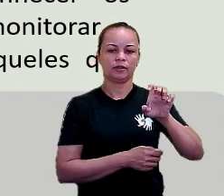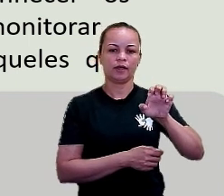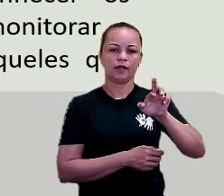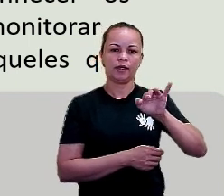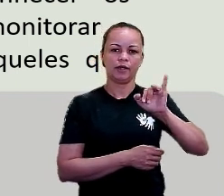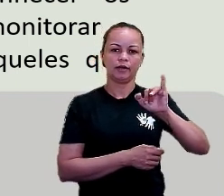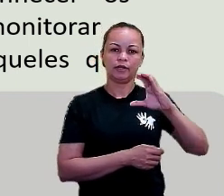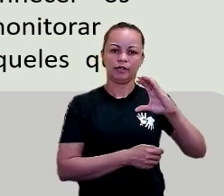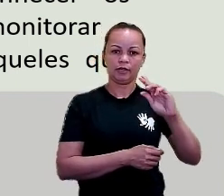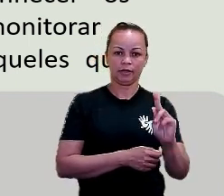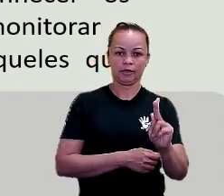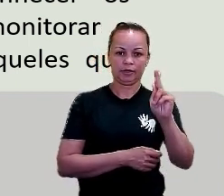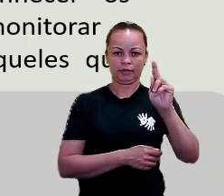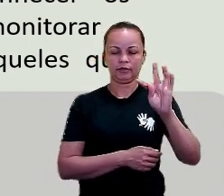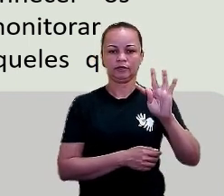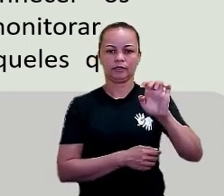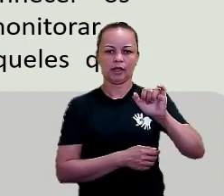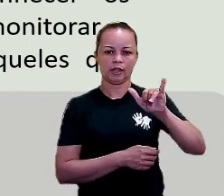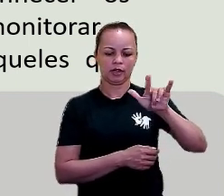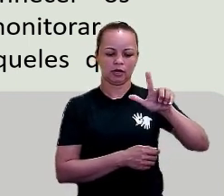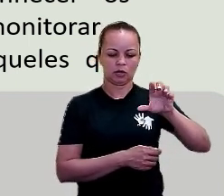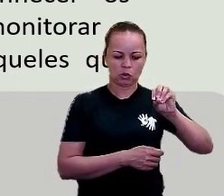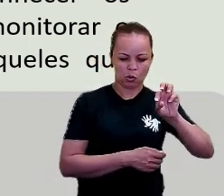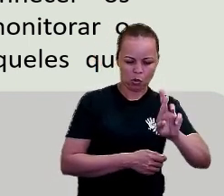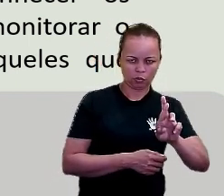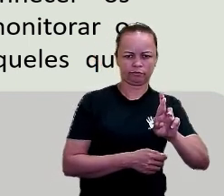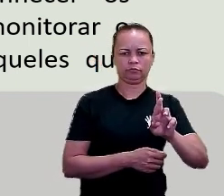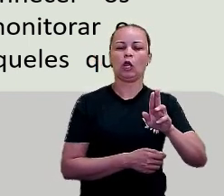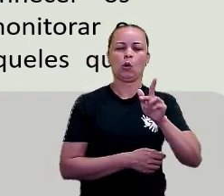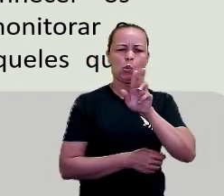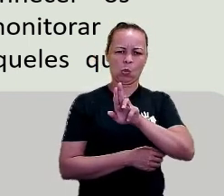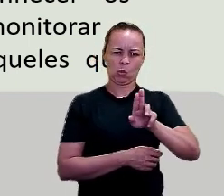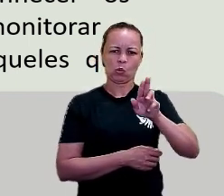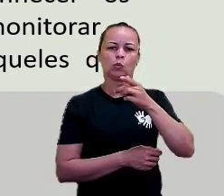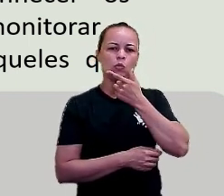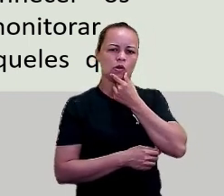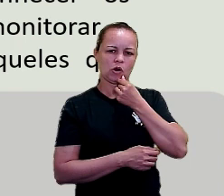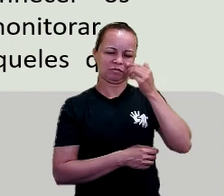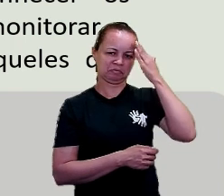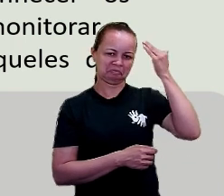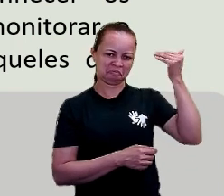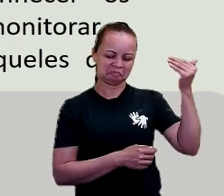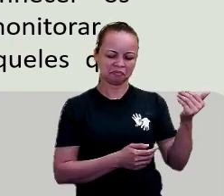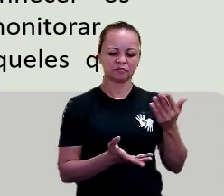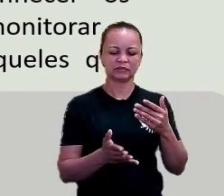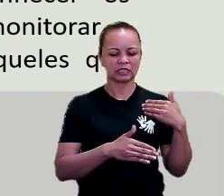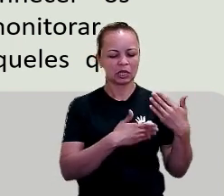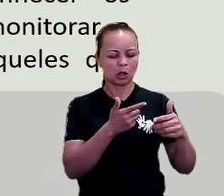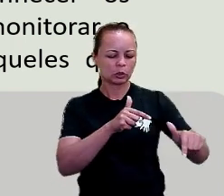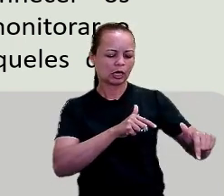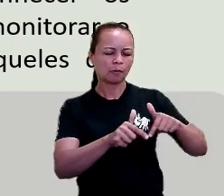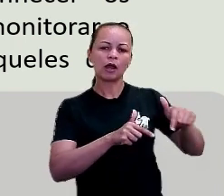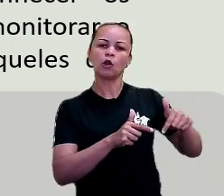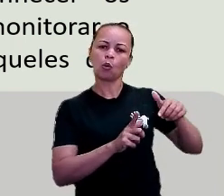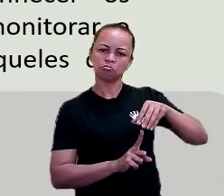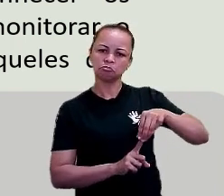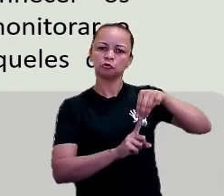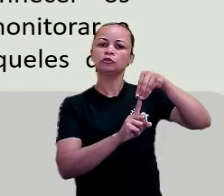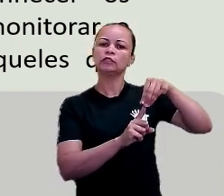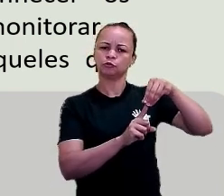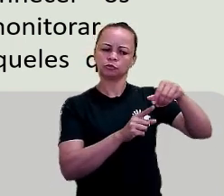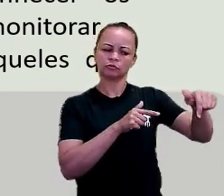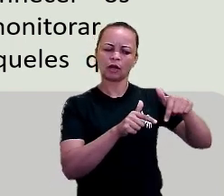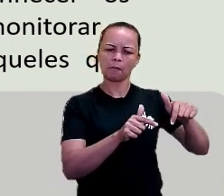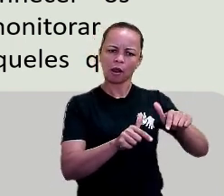nome bem chique, né, minha gente? Exatamente. E o trabalhador desenvolvia uma única atividade. Por